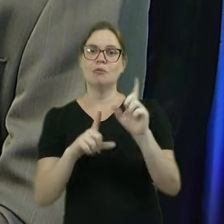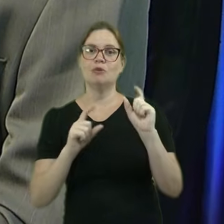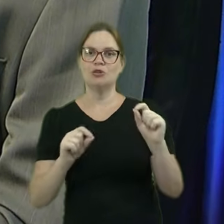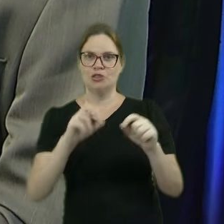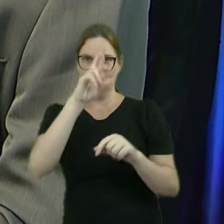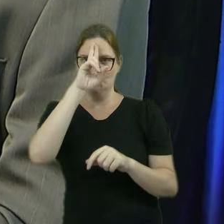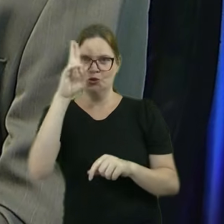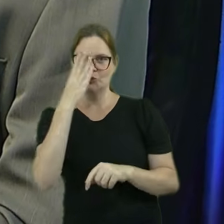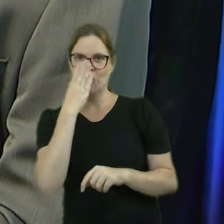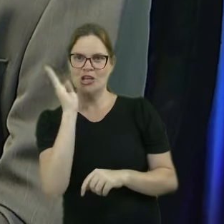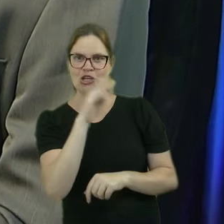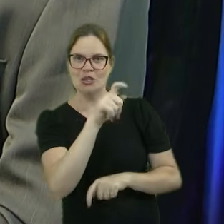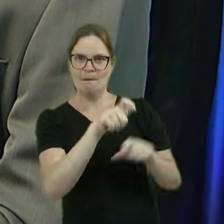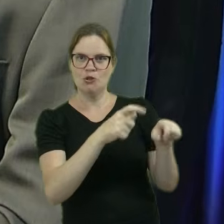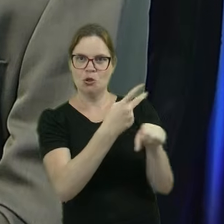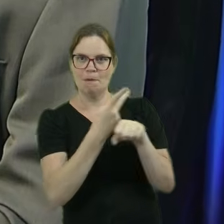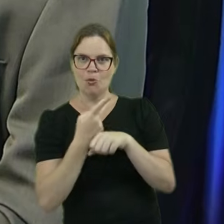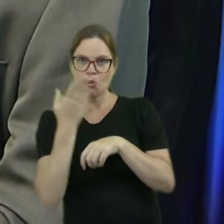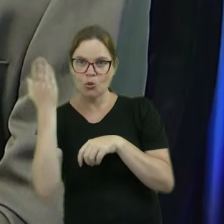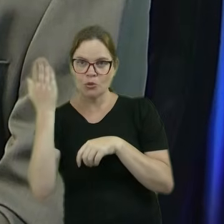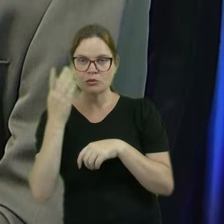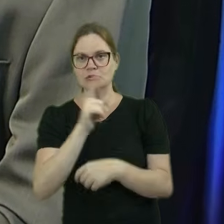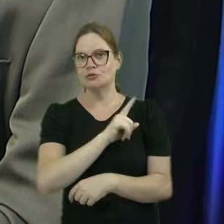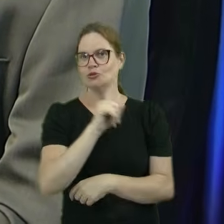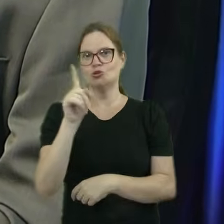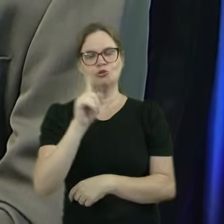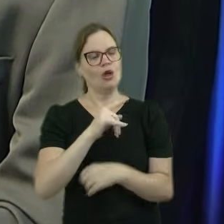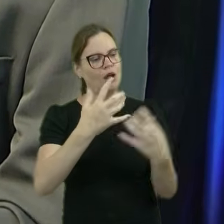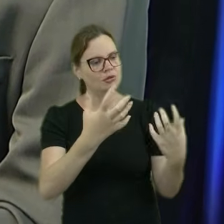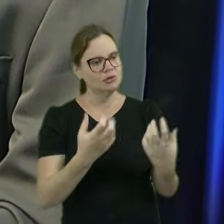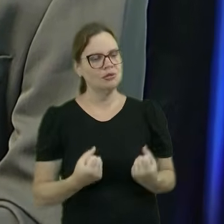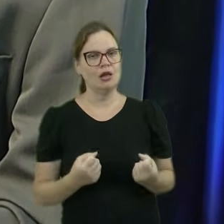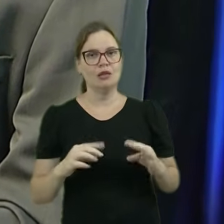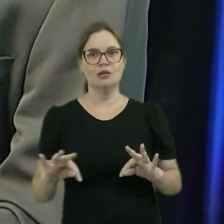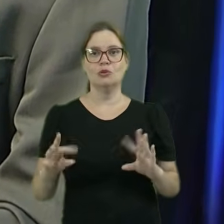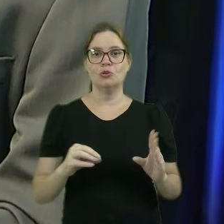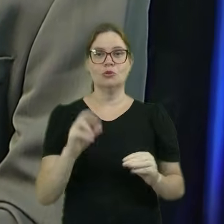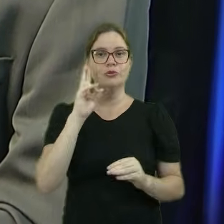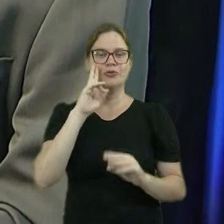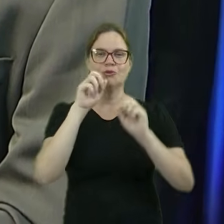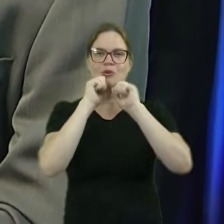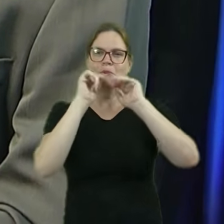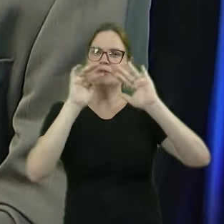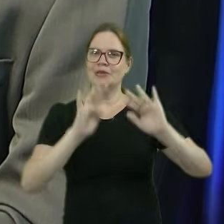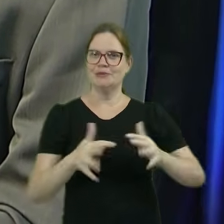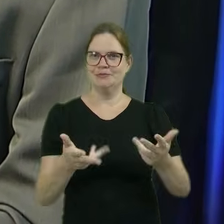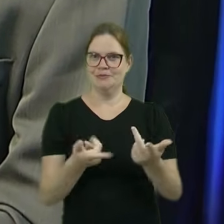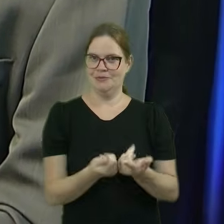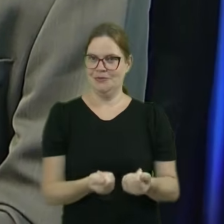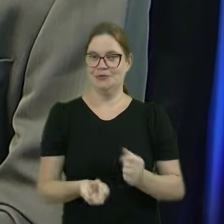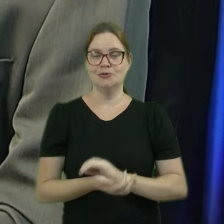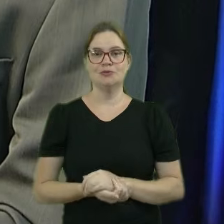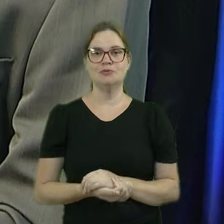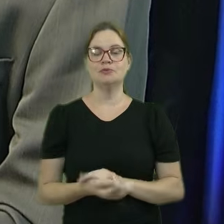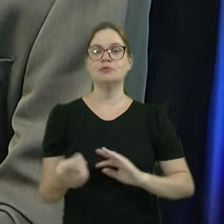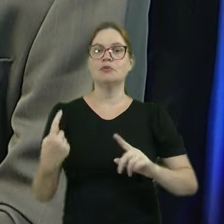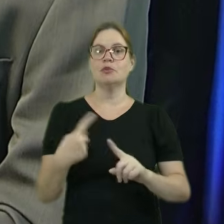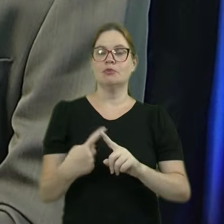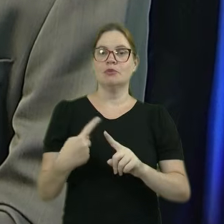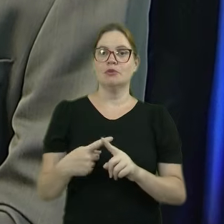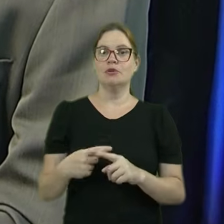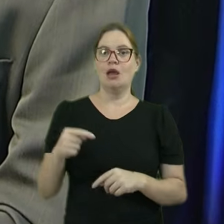buscam. Glória a Deus. E o Senhor abençoou. Que coisa maravilhosa. Ela